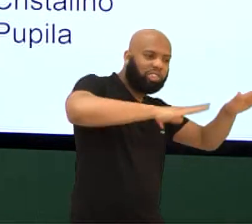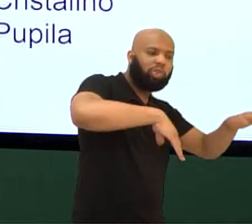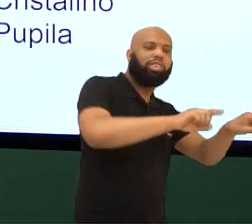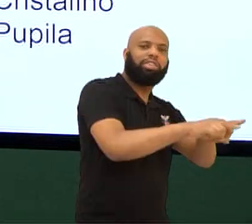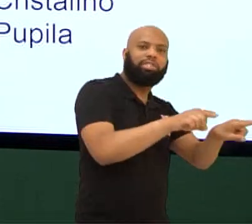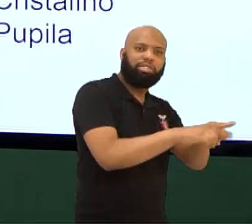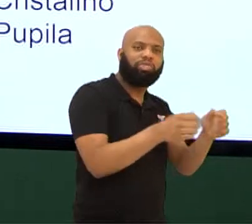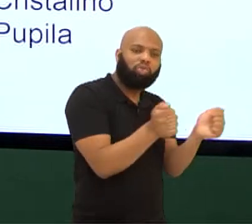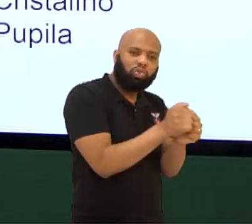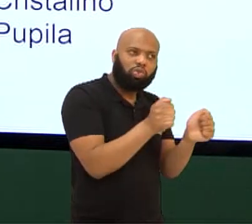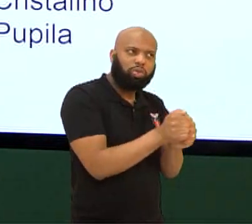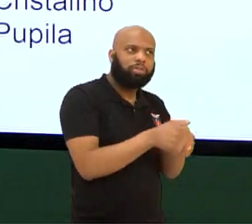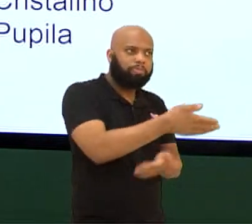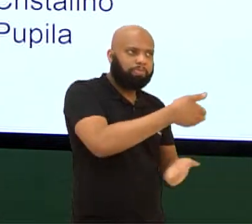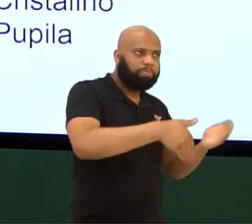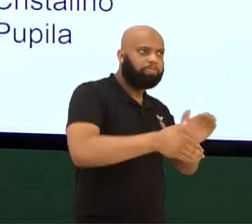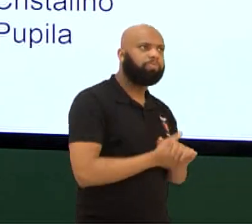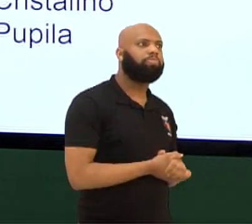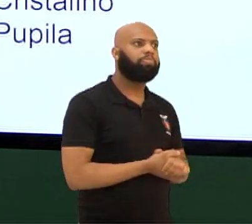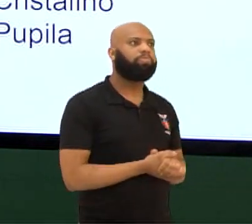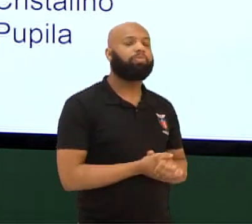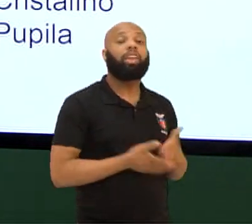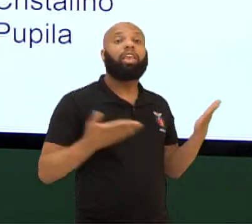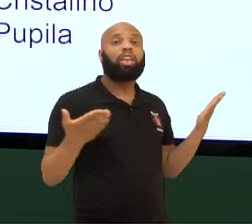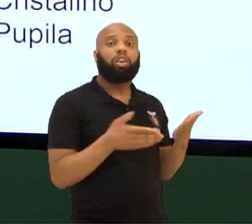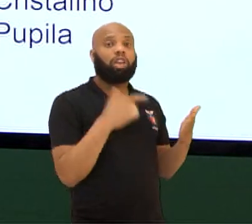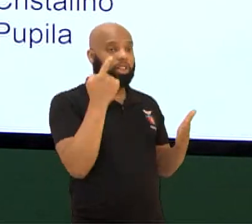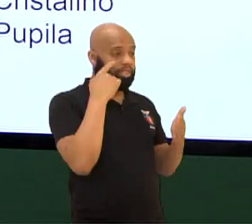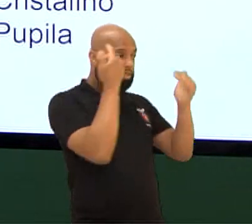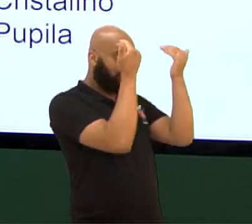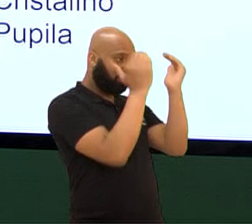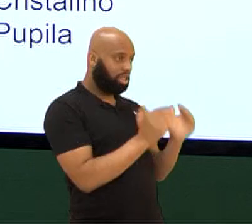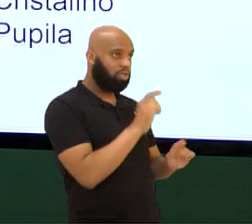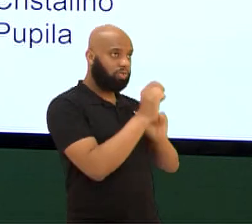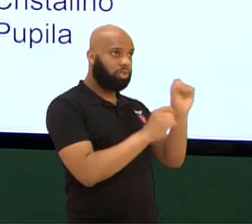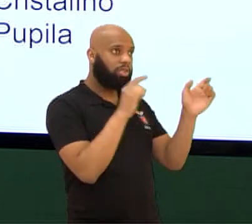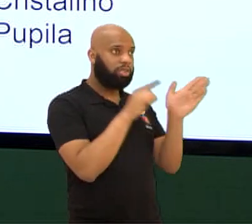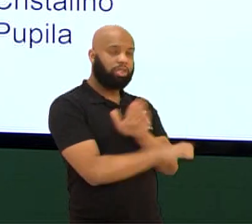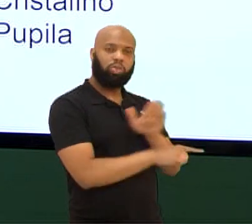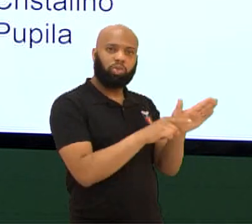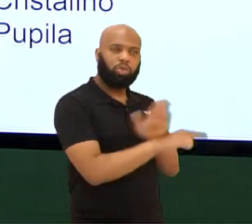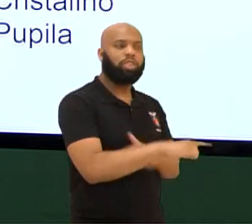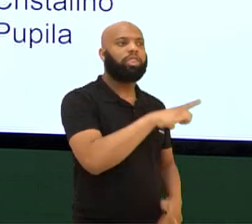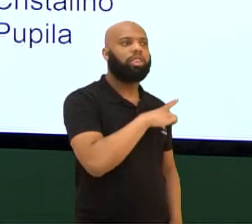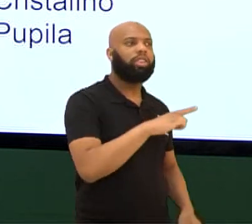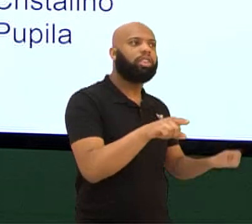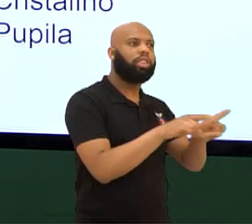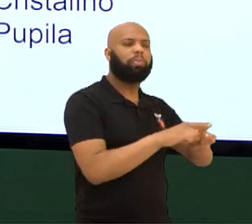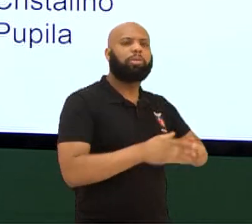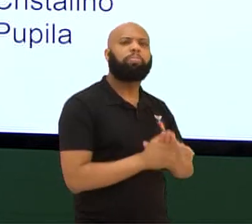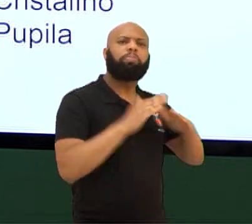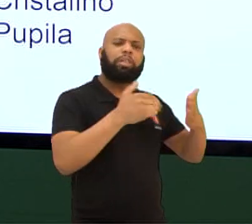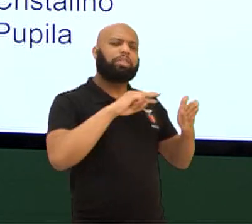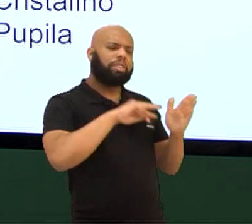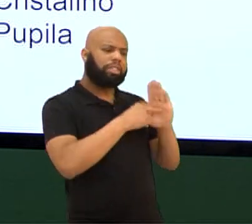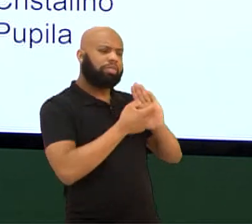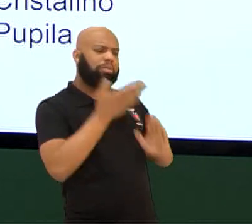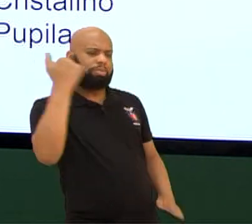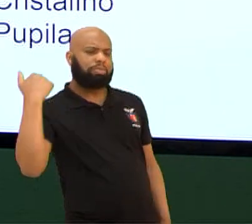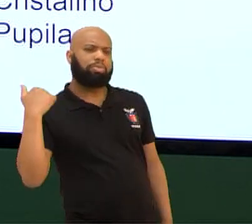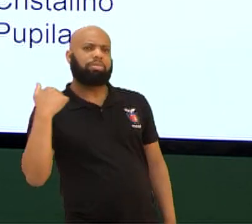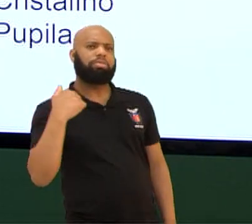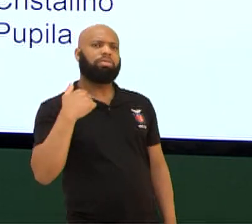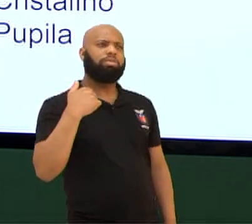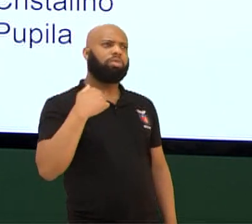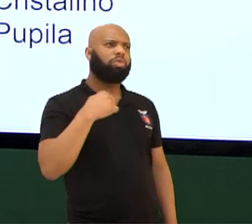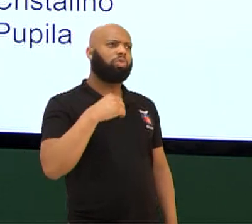as contribuições ali. Então, vamos analisar ali uma pergunta que veio aqui. Quer dizer que antigamente o